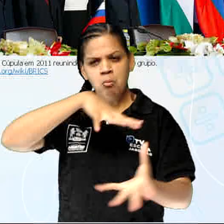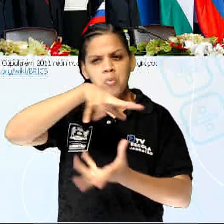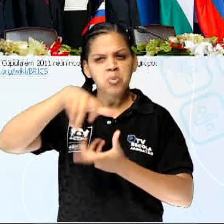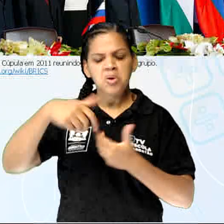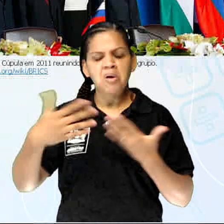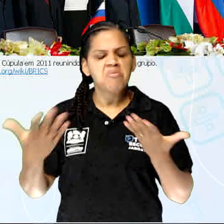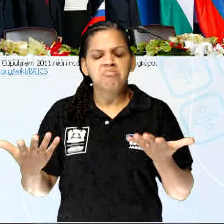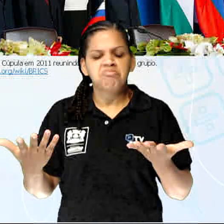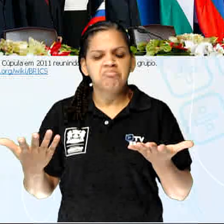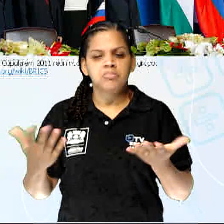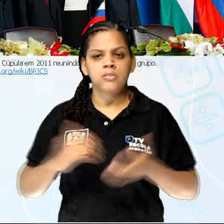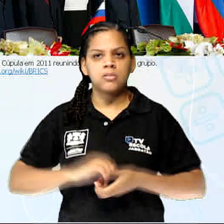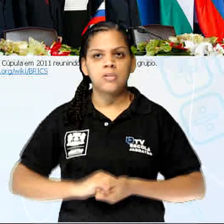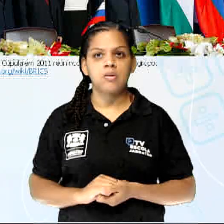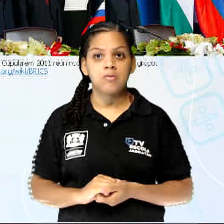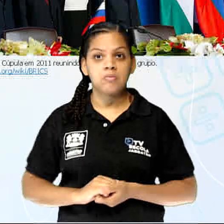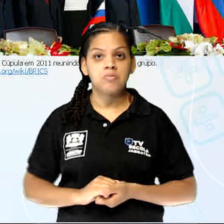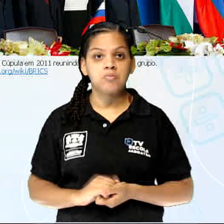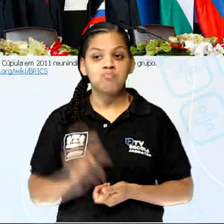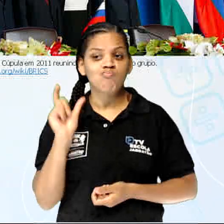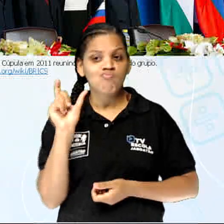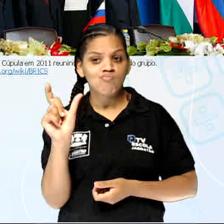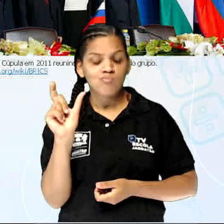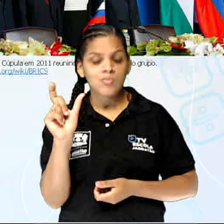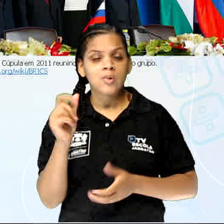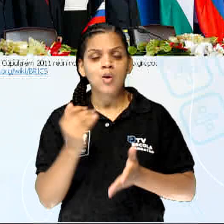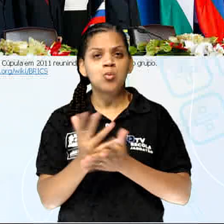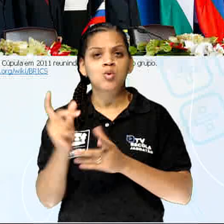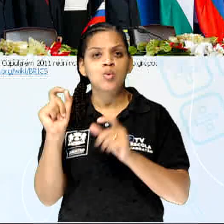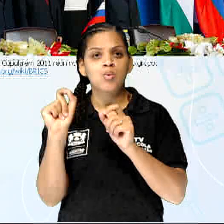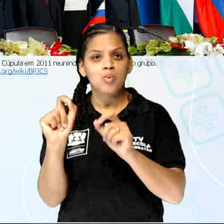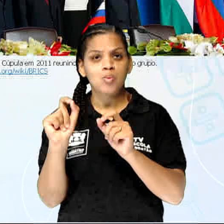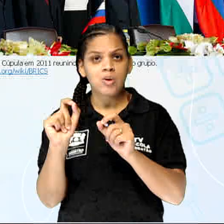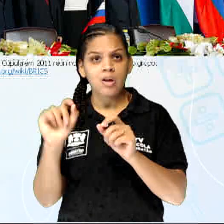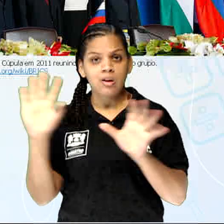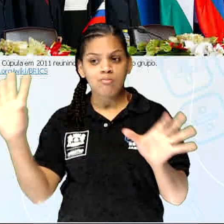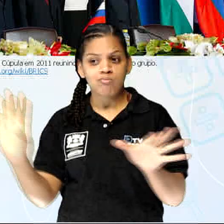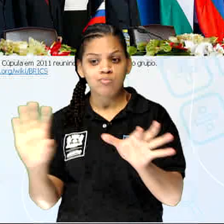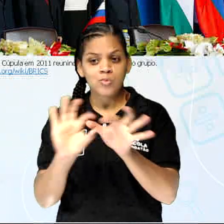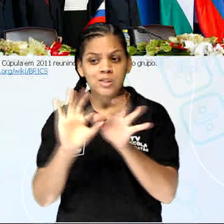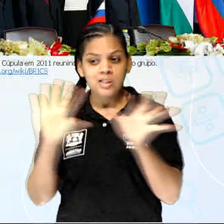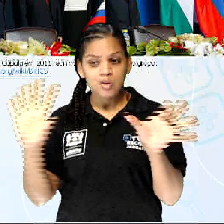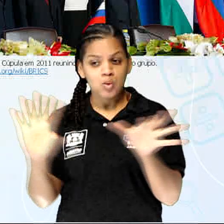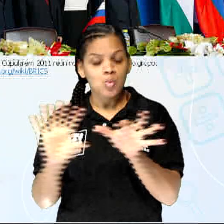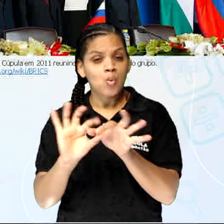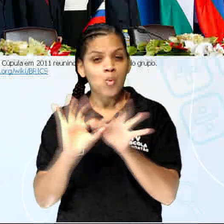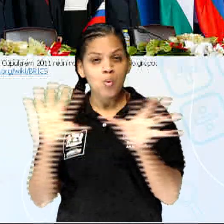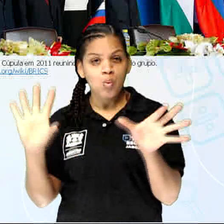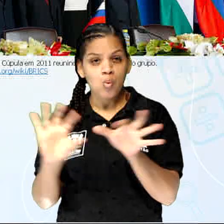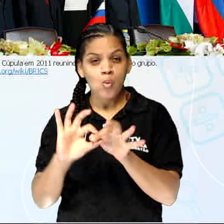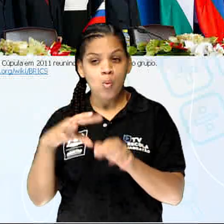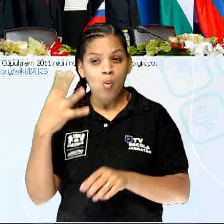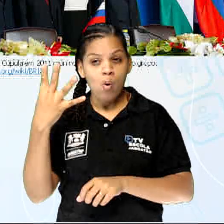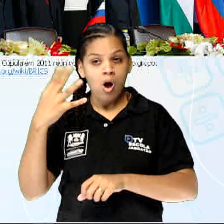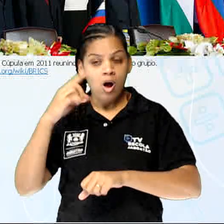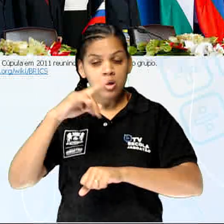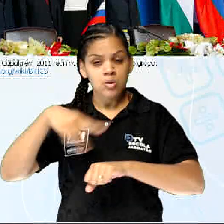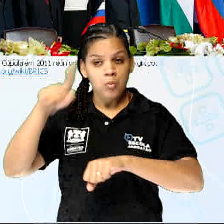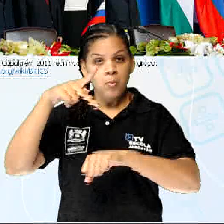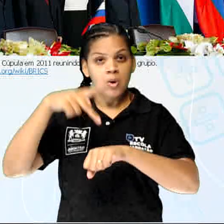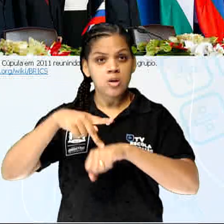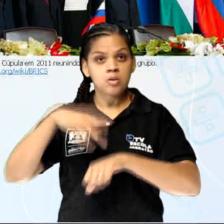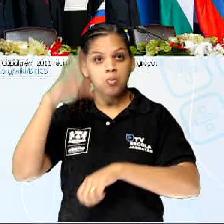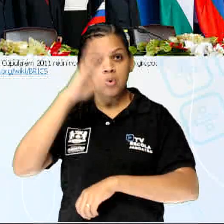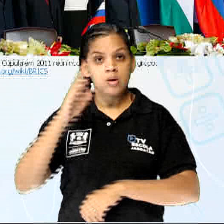ela começou reunindo a classificação desses 4 países aí, Brasil, Rússia, Índia